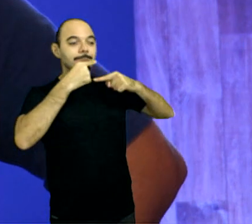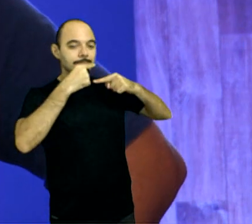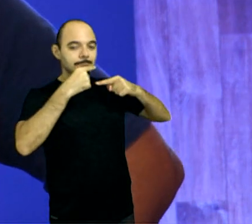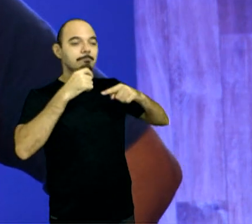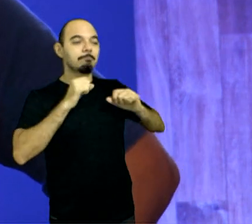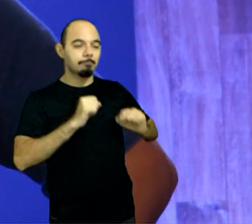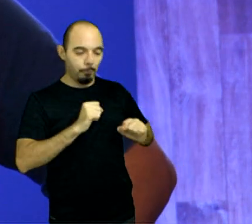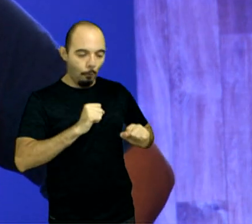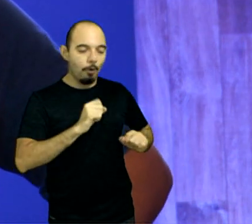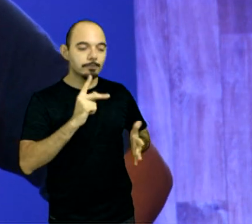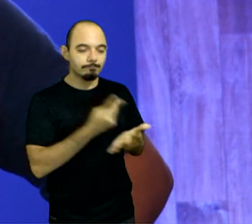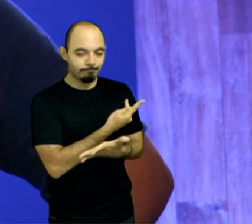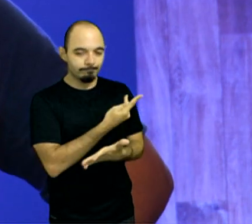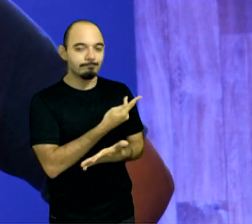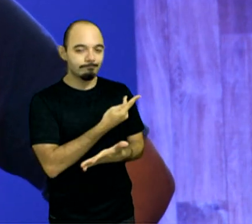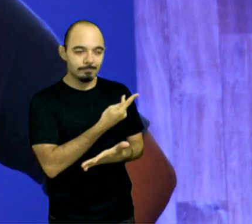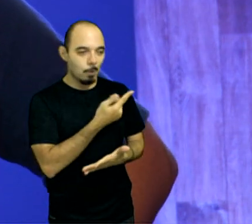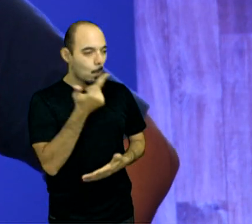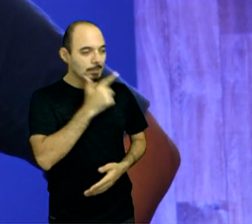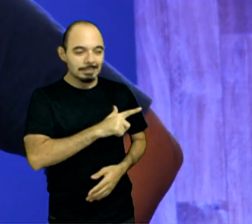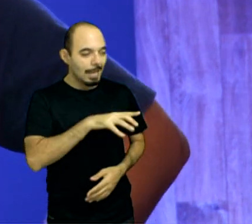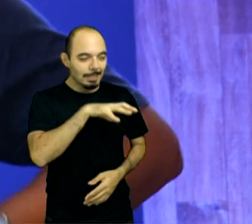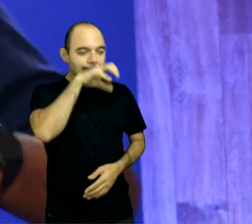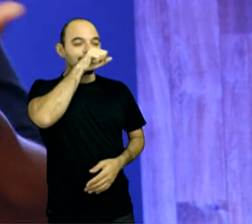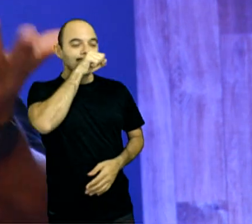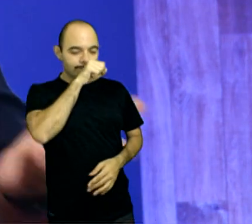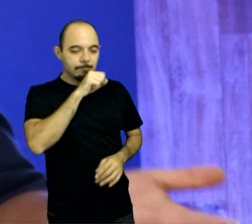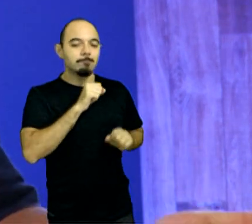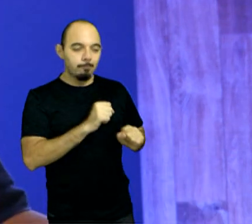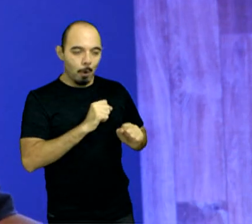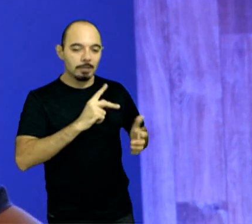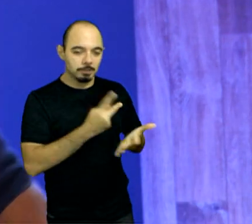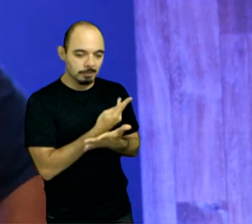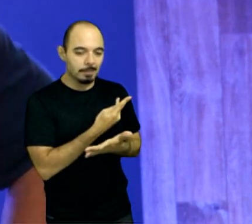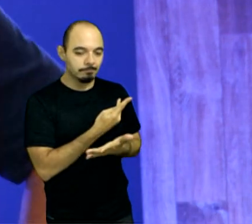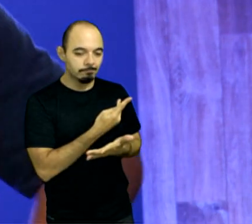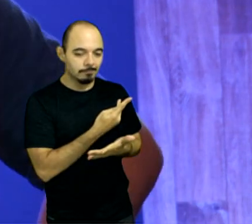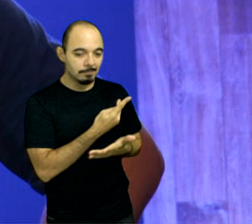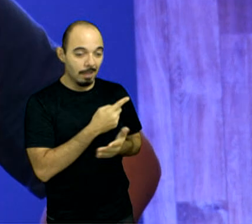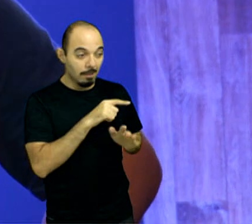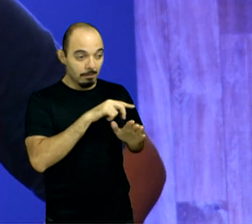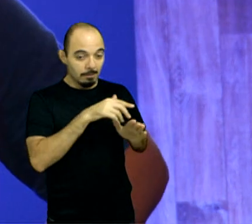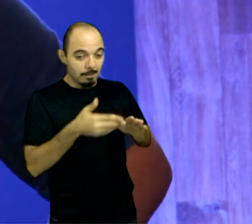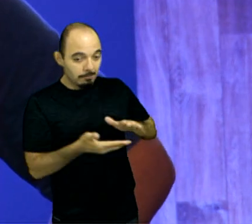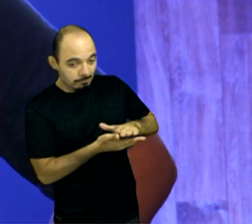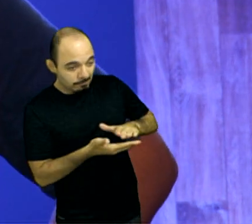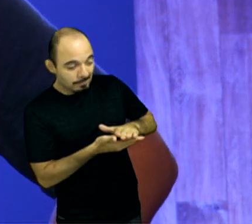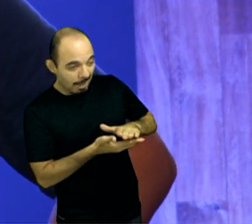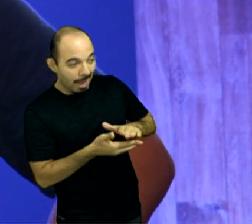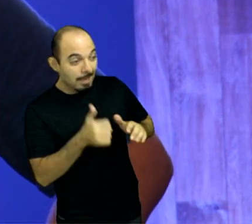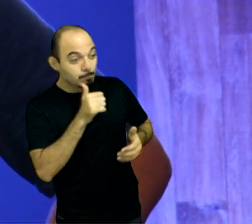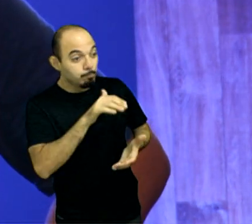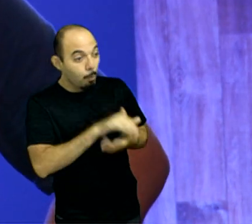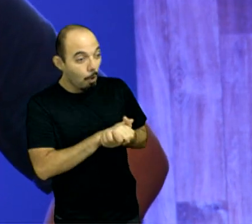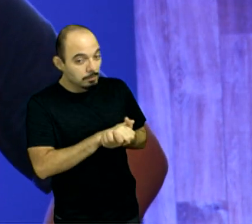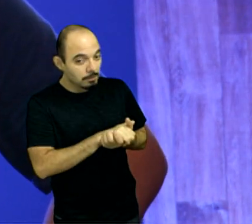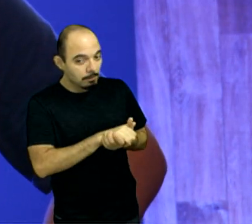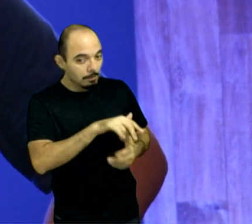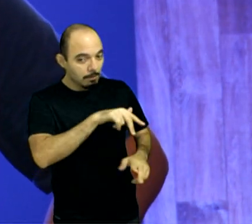roxo, né? Em cima dela. Eu não sabia o que fazer, que às vezes as pessoas não sabem, não têm noção do que está acontecendo, né?